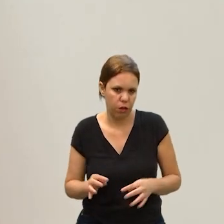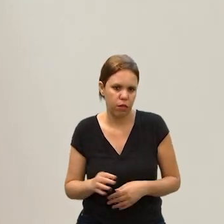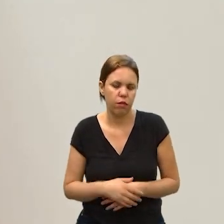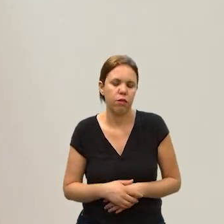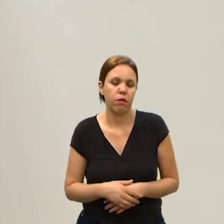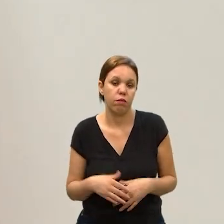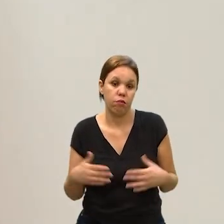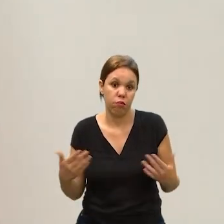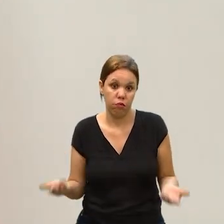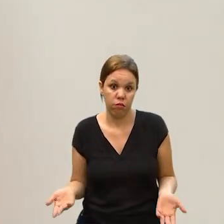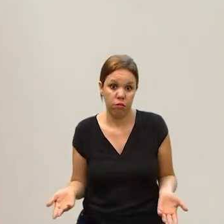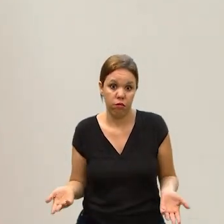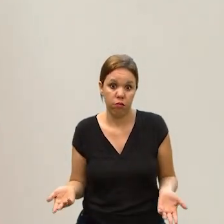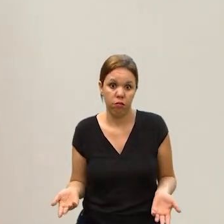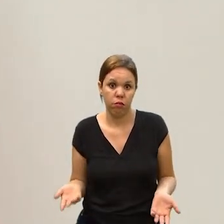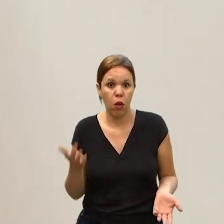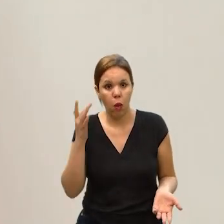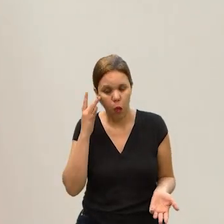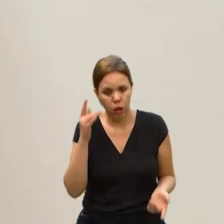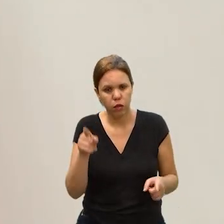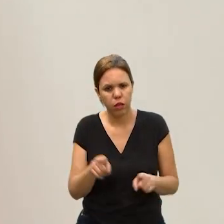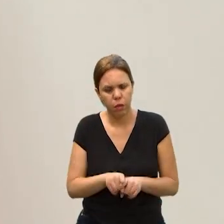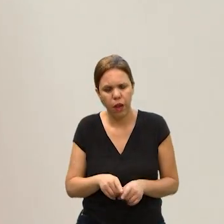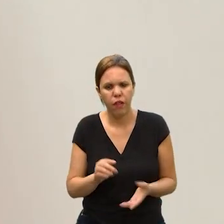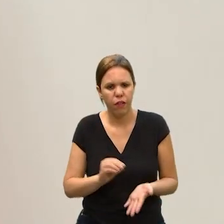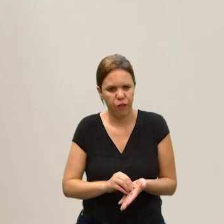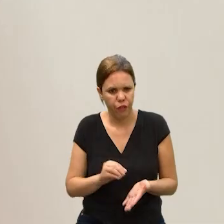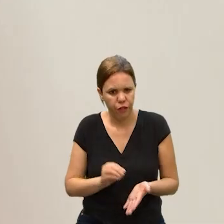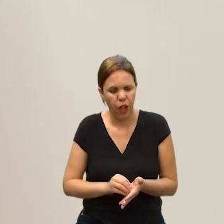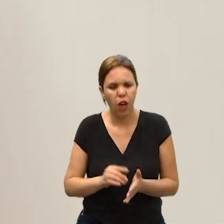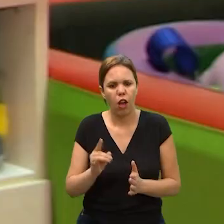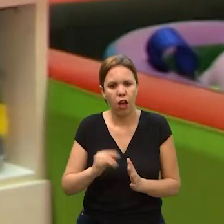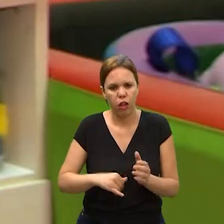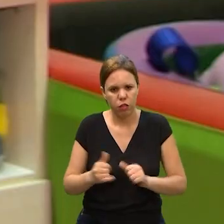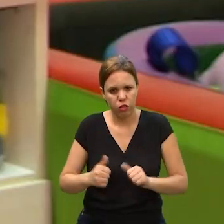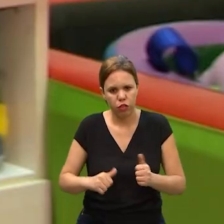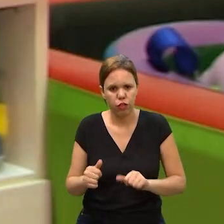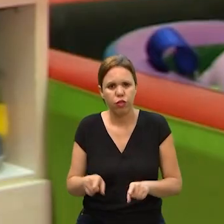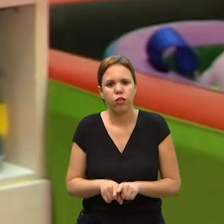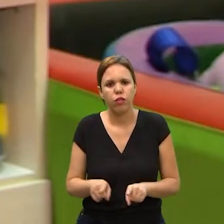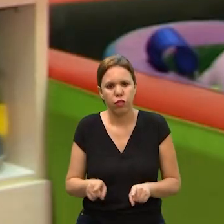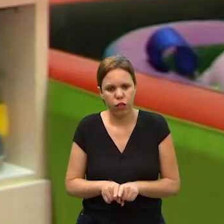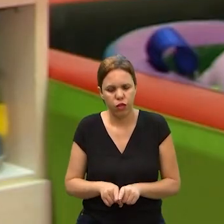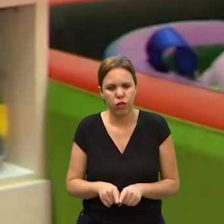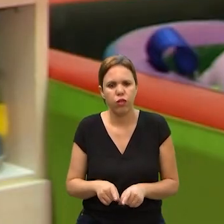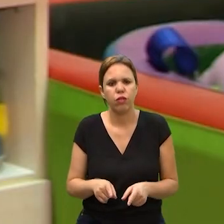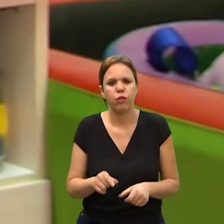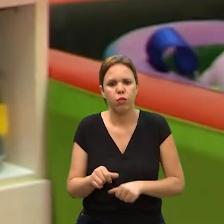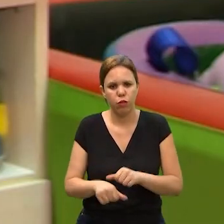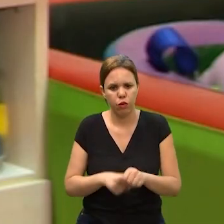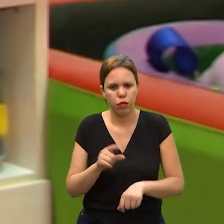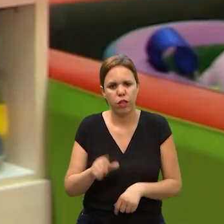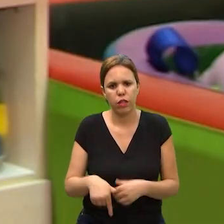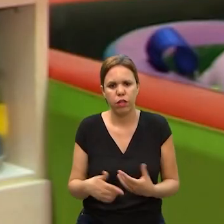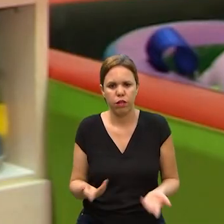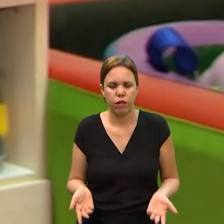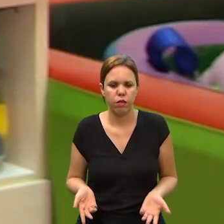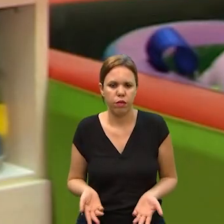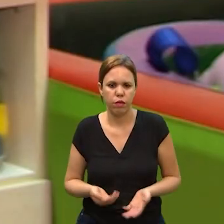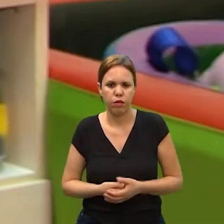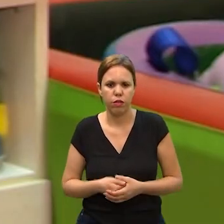do diagnóstico também influencia nisso. Você, quando começou a fazer o